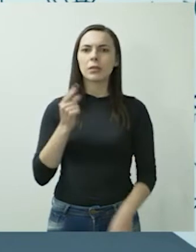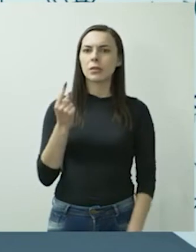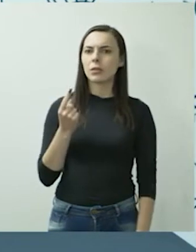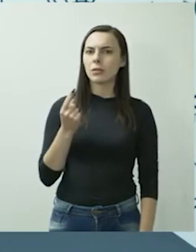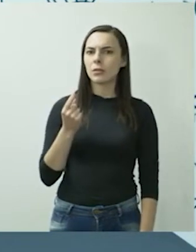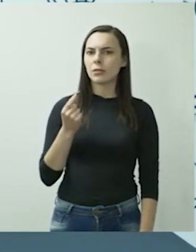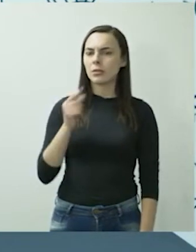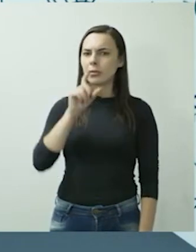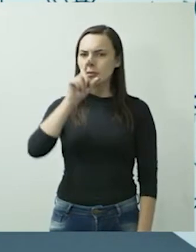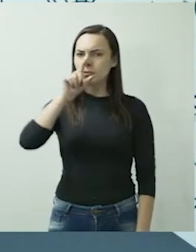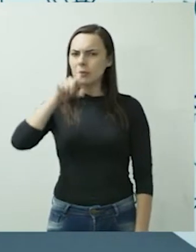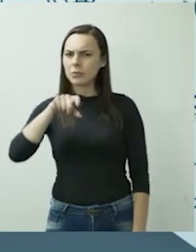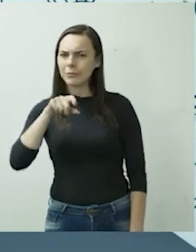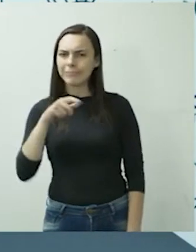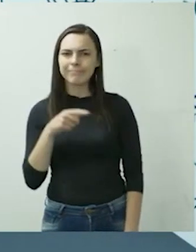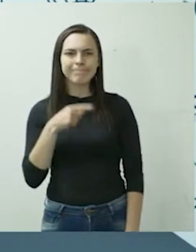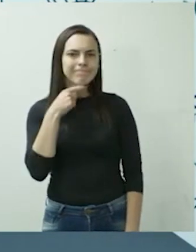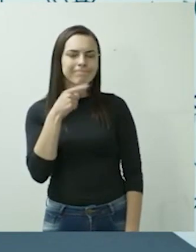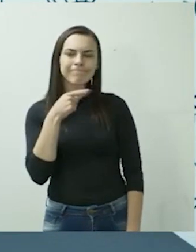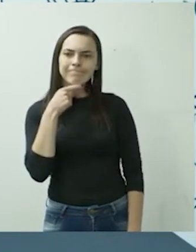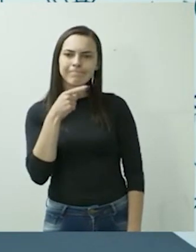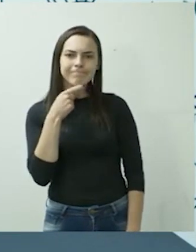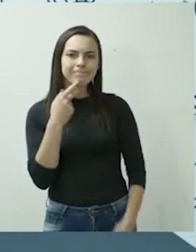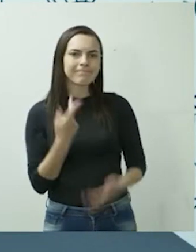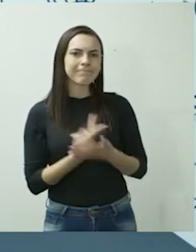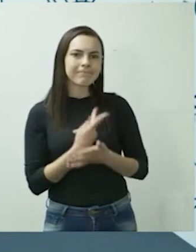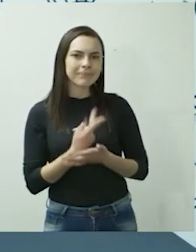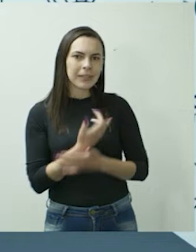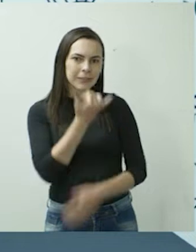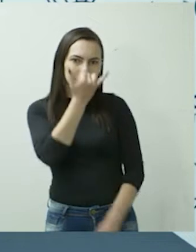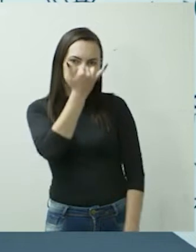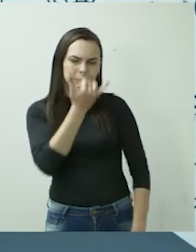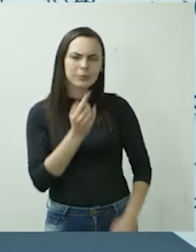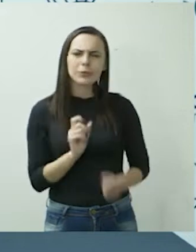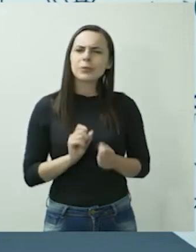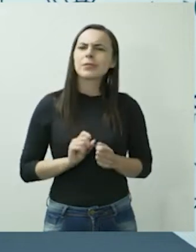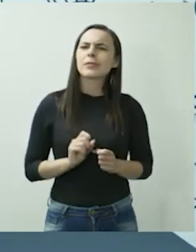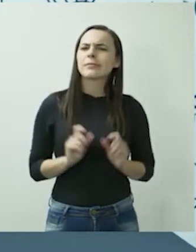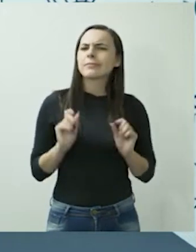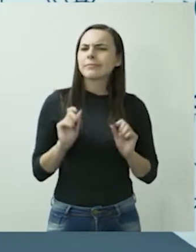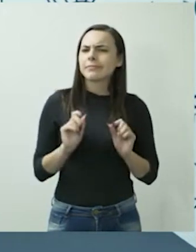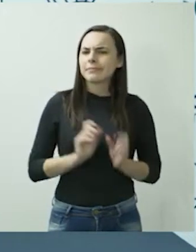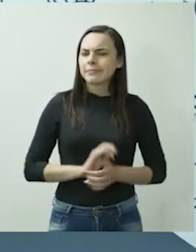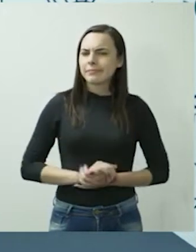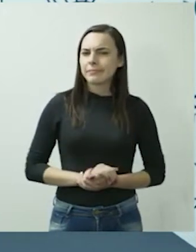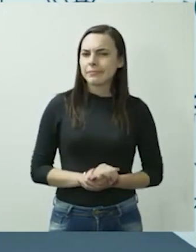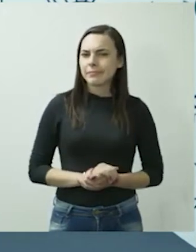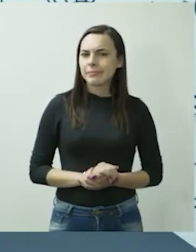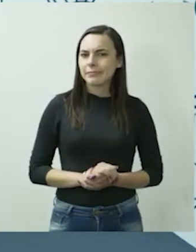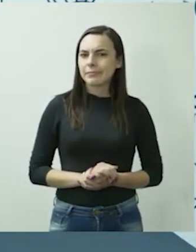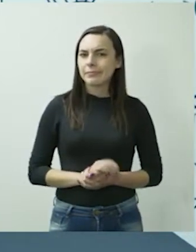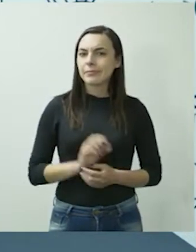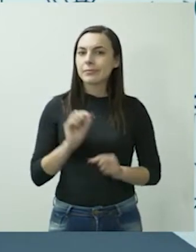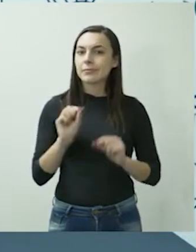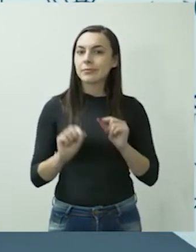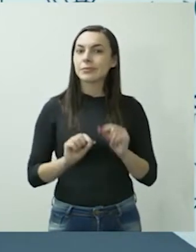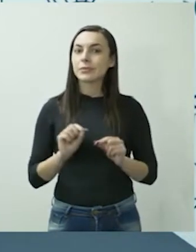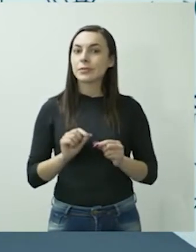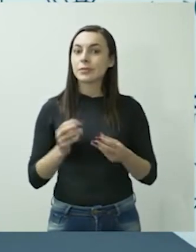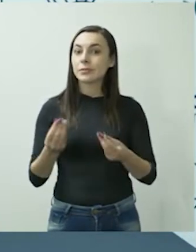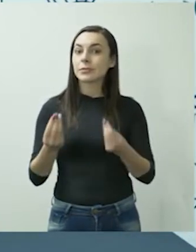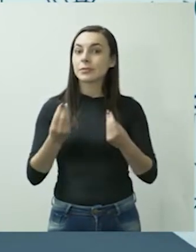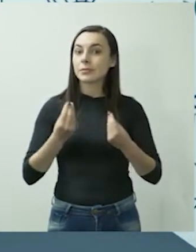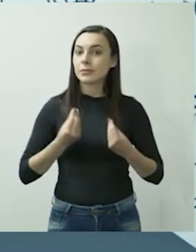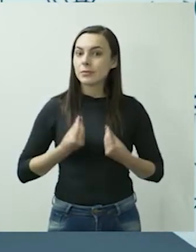muito certo a questão da poção dela, né? E sabe o que ela fez pra gente? Ela nos mandou